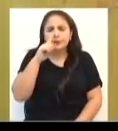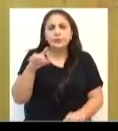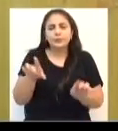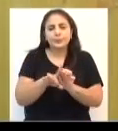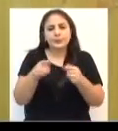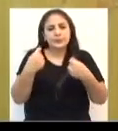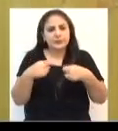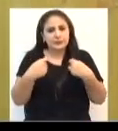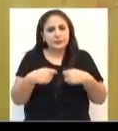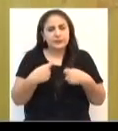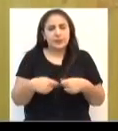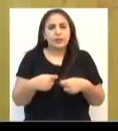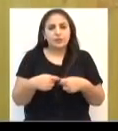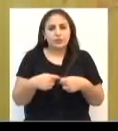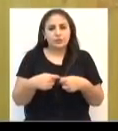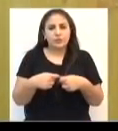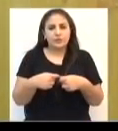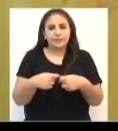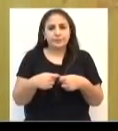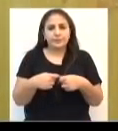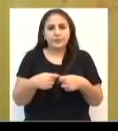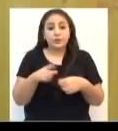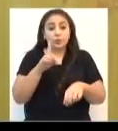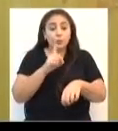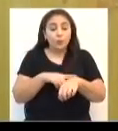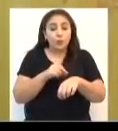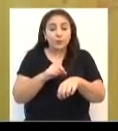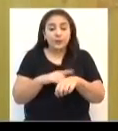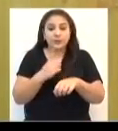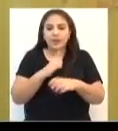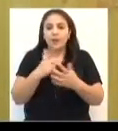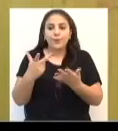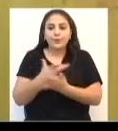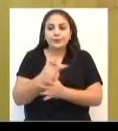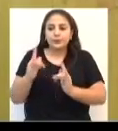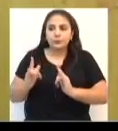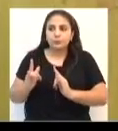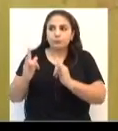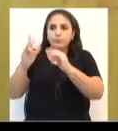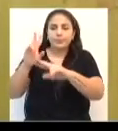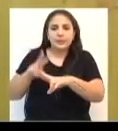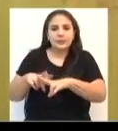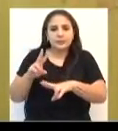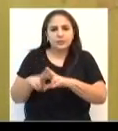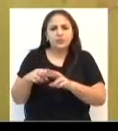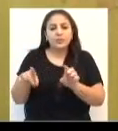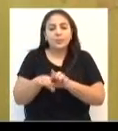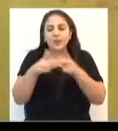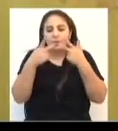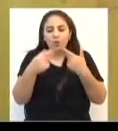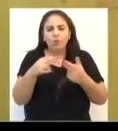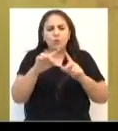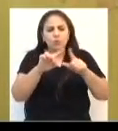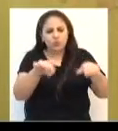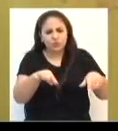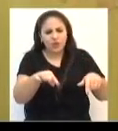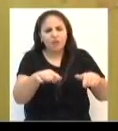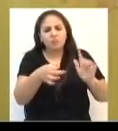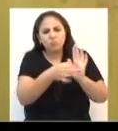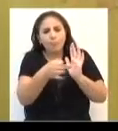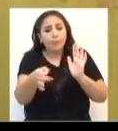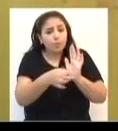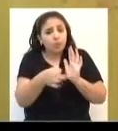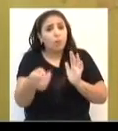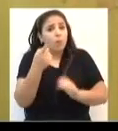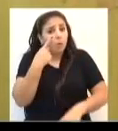necessidade da situação do presídio e por sugestão dos funcionários públicos,